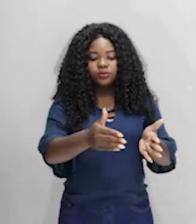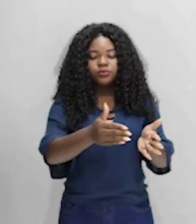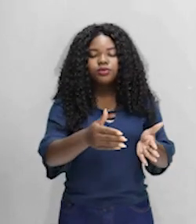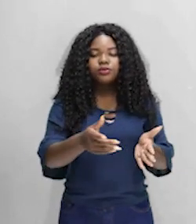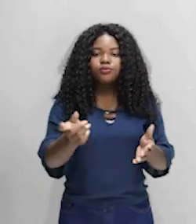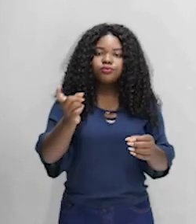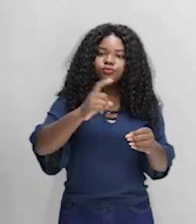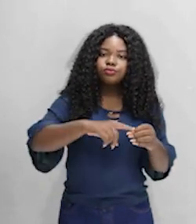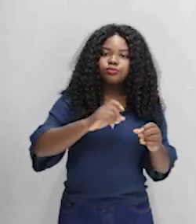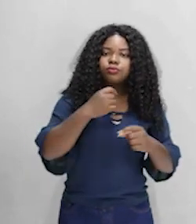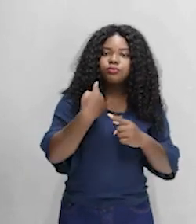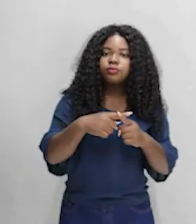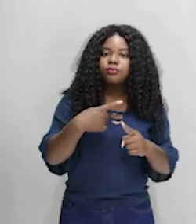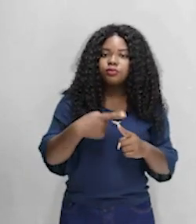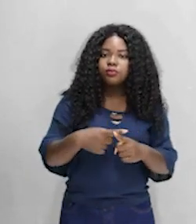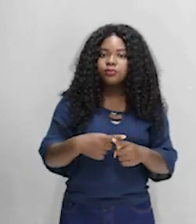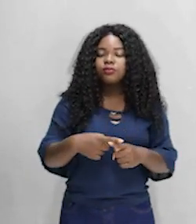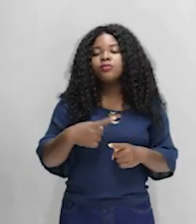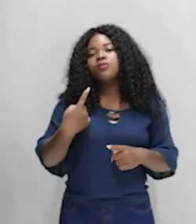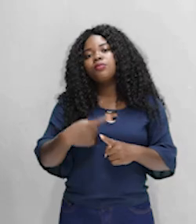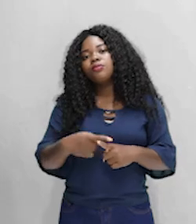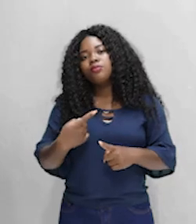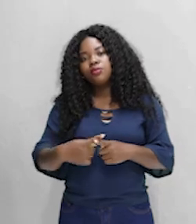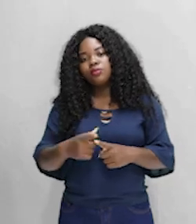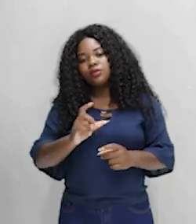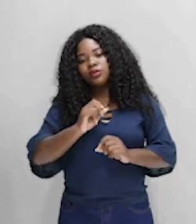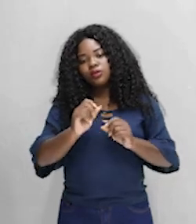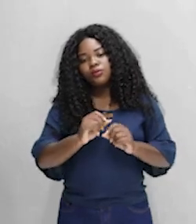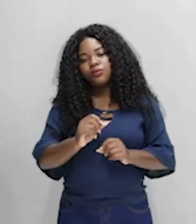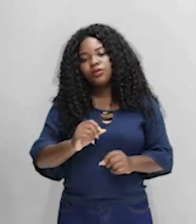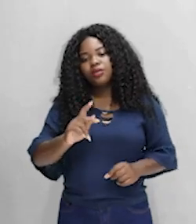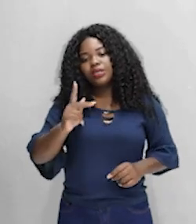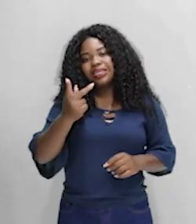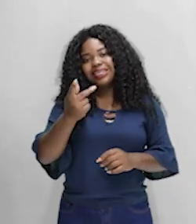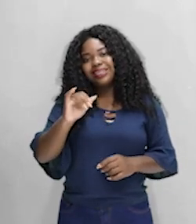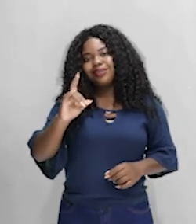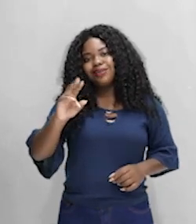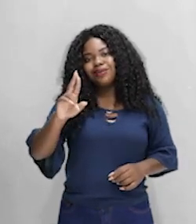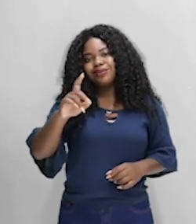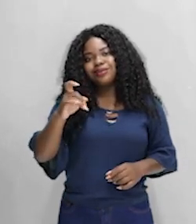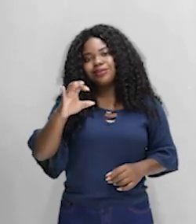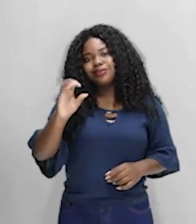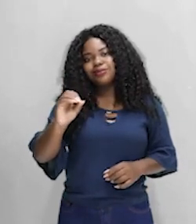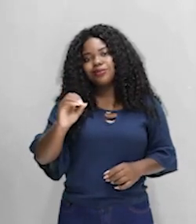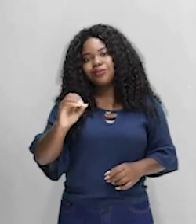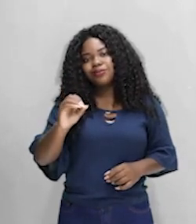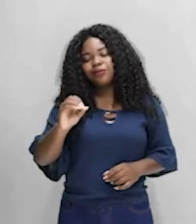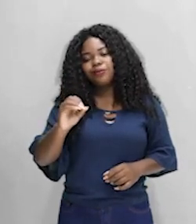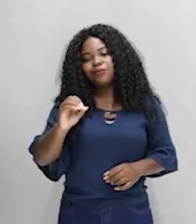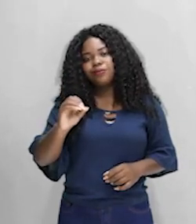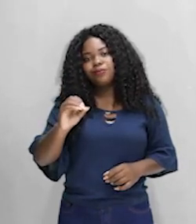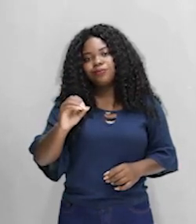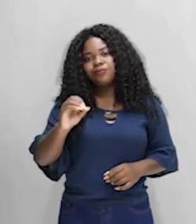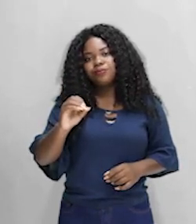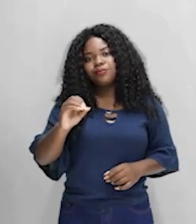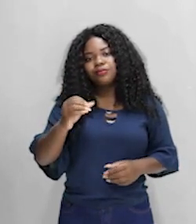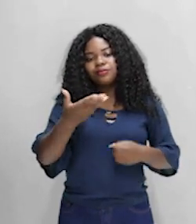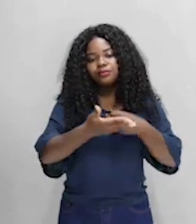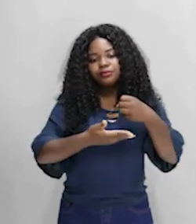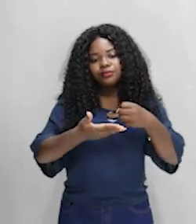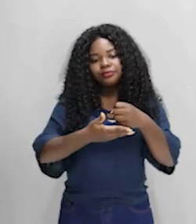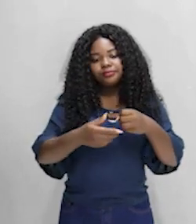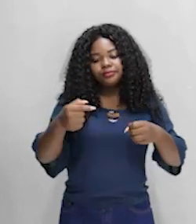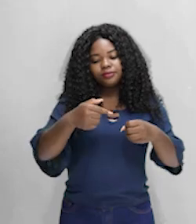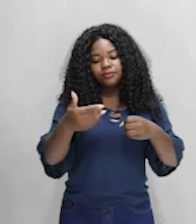quê? Porque nós estamos lançando, turma, o hidróxido de sódio, que é uma base. E o hidróxido de sódio, ou seja, as